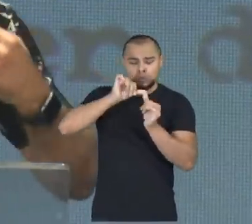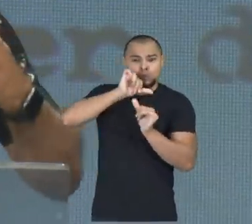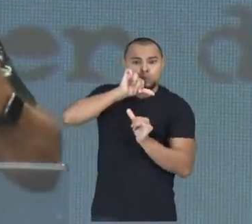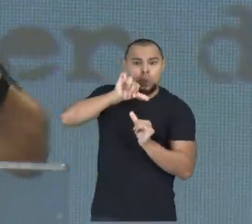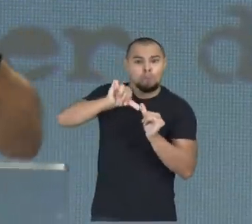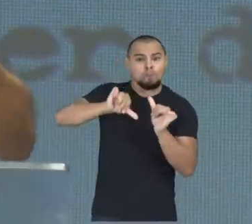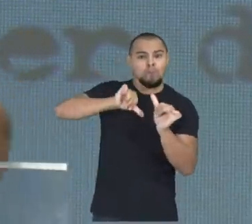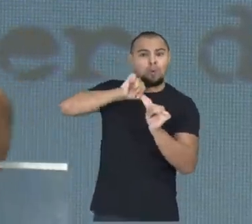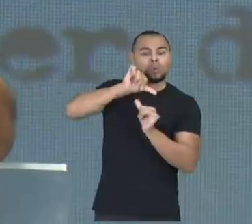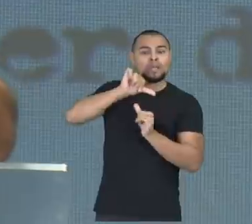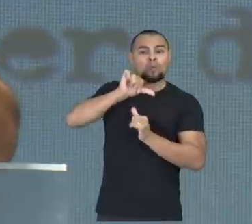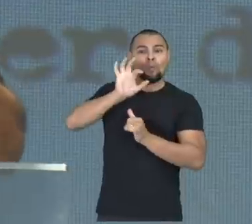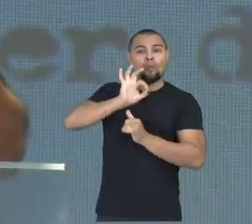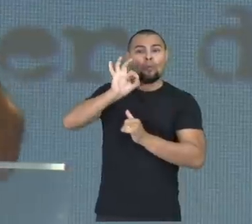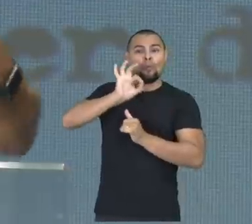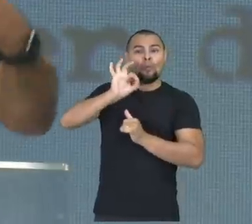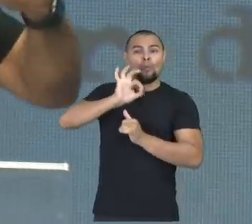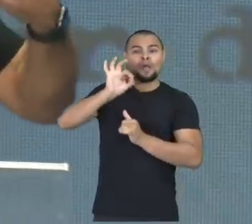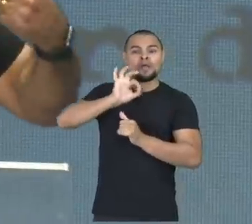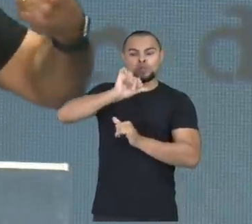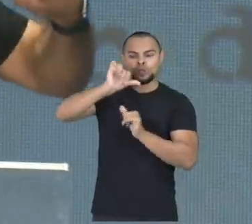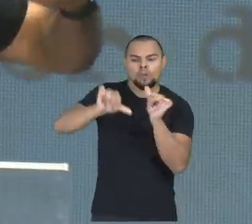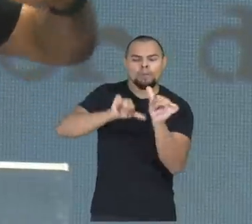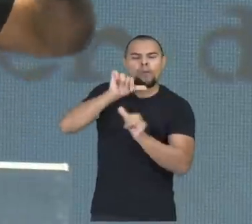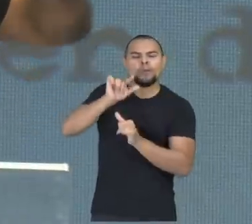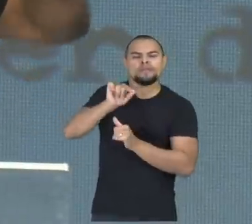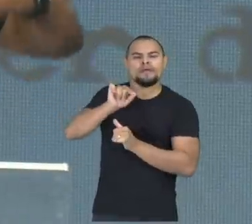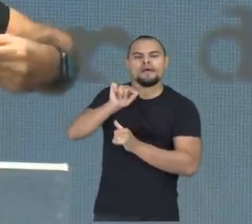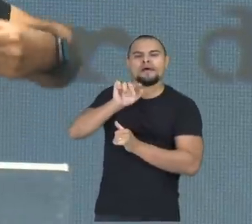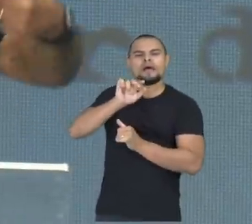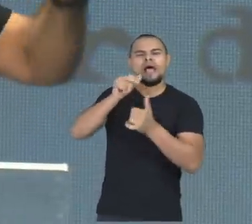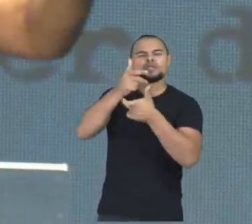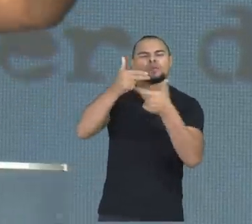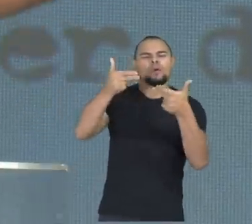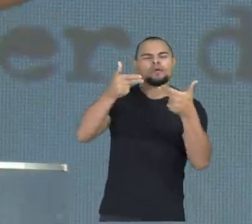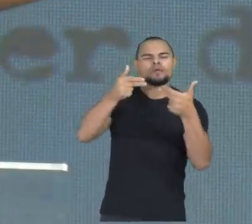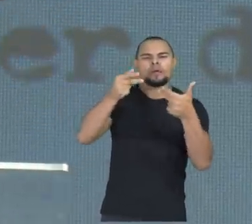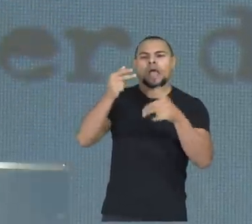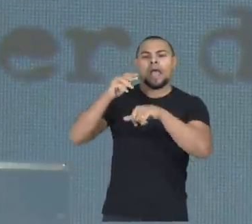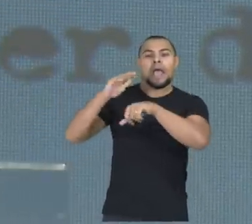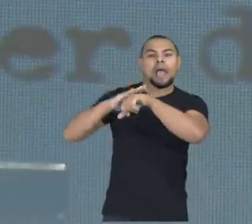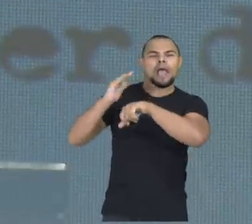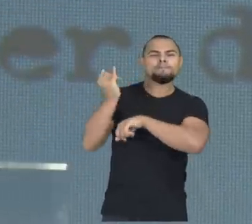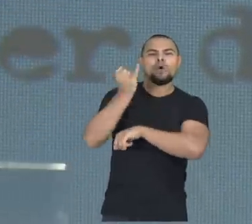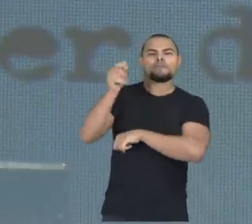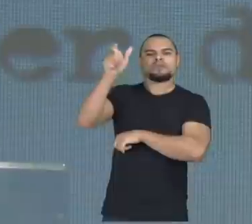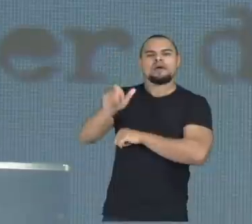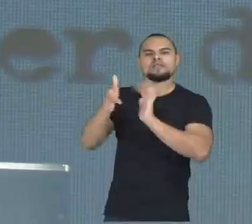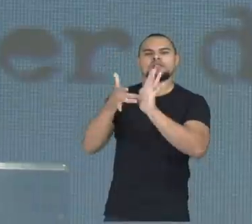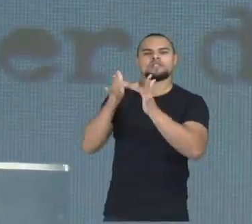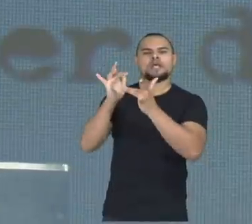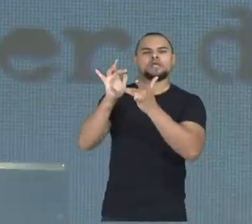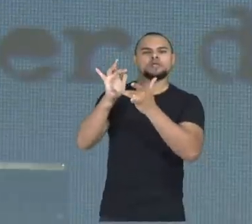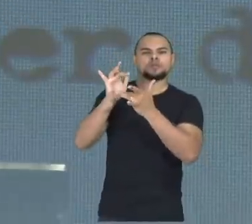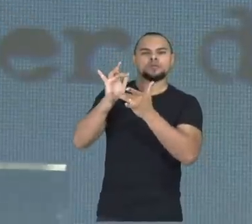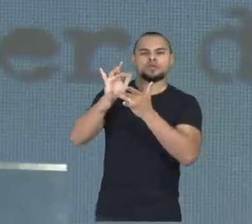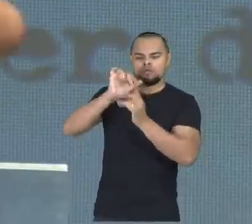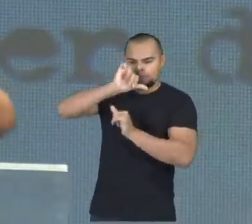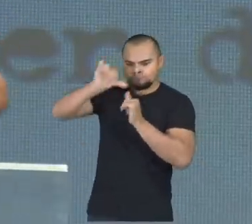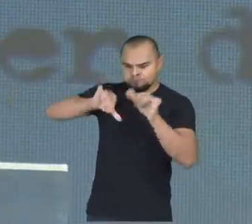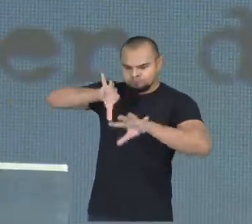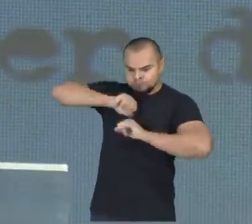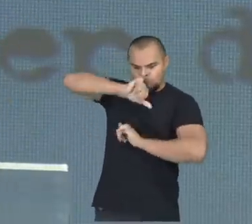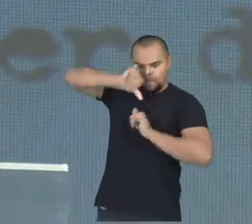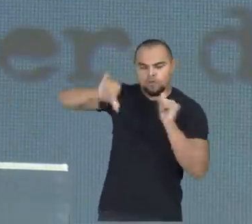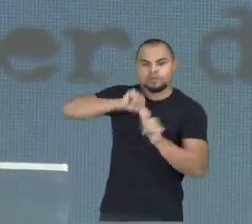de coisas sobre quem Jesus é de fato e o que isso vai fazer de diferença para a